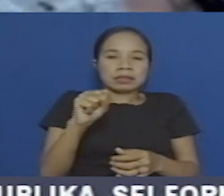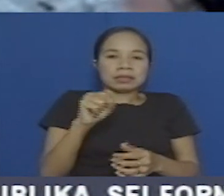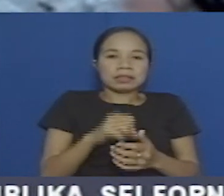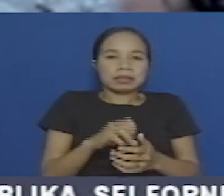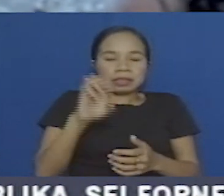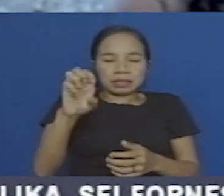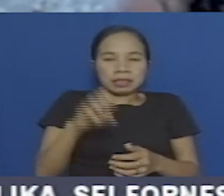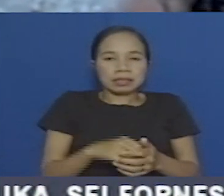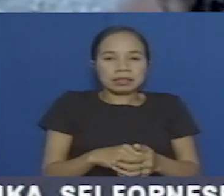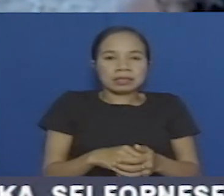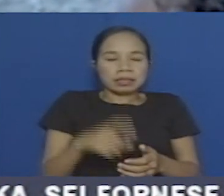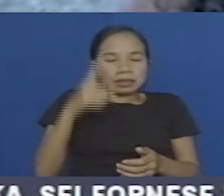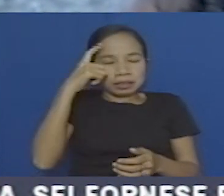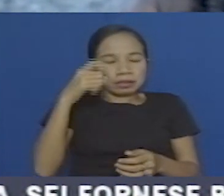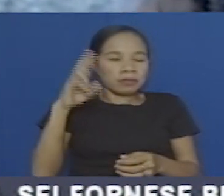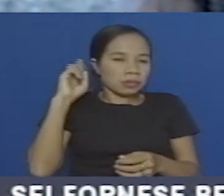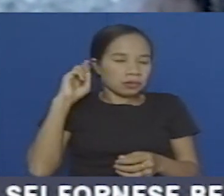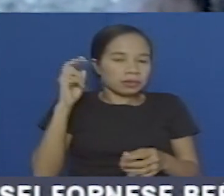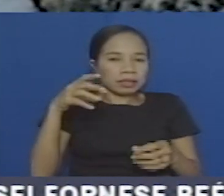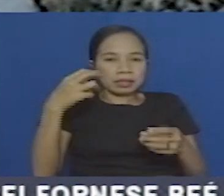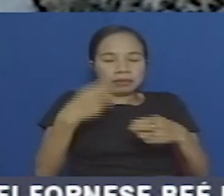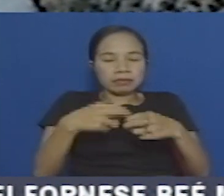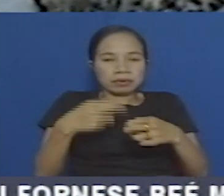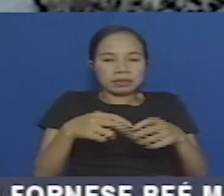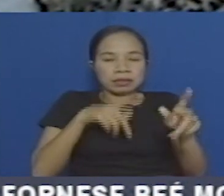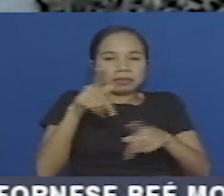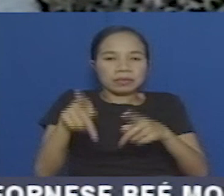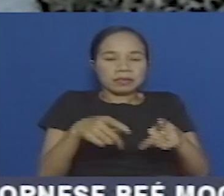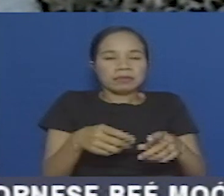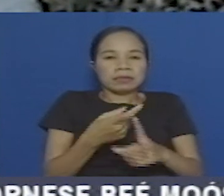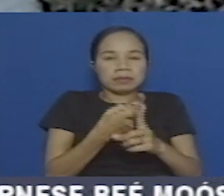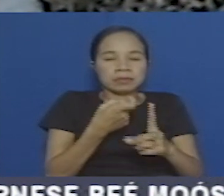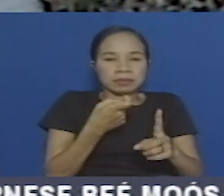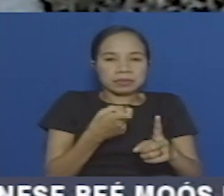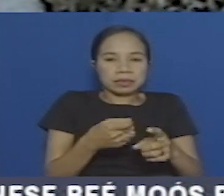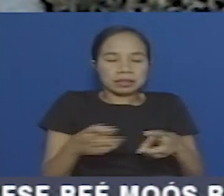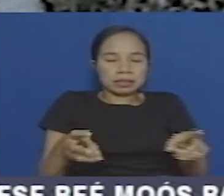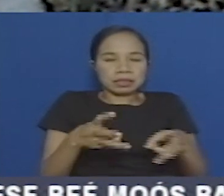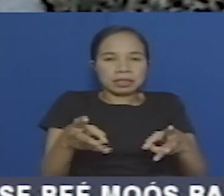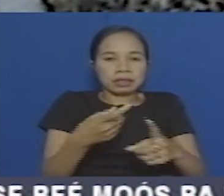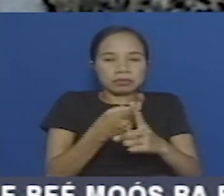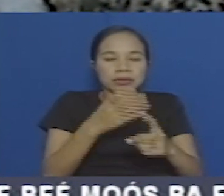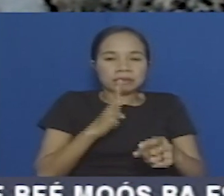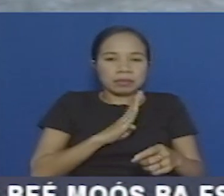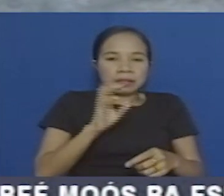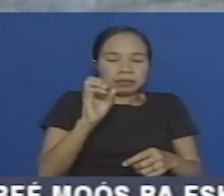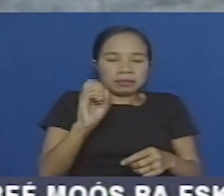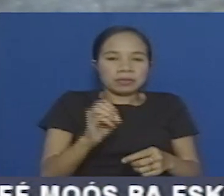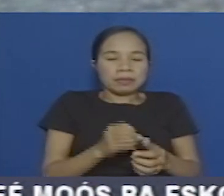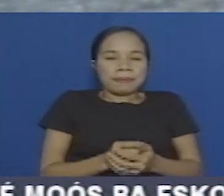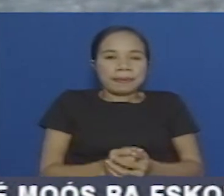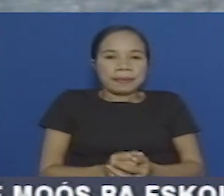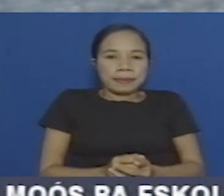a uma preocupação povo união. Liu estrada Rusi Balibó Vila to Suku Kova. Eu aprecio a